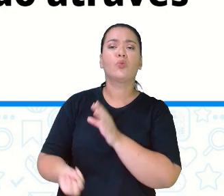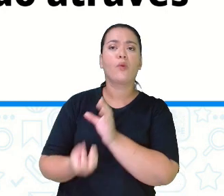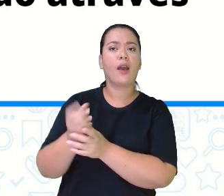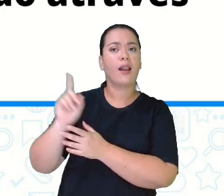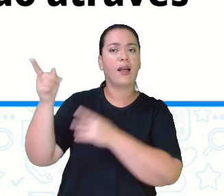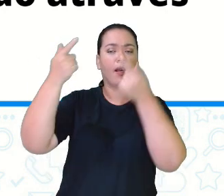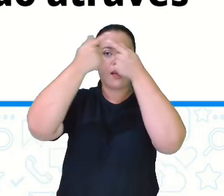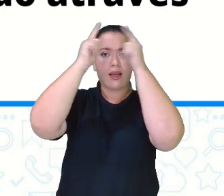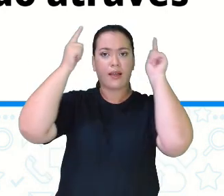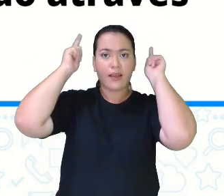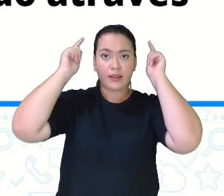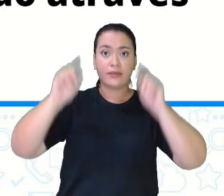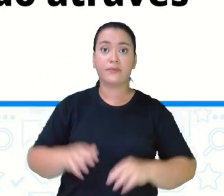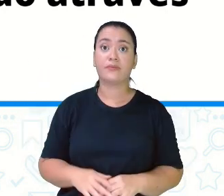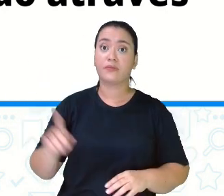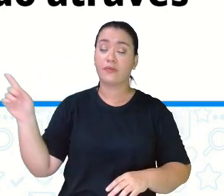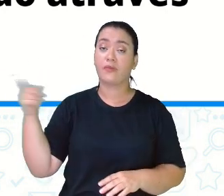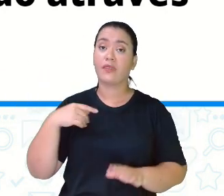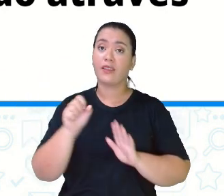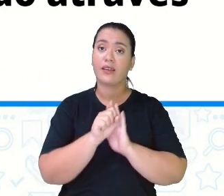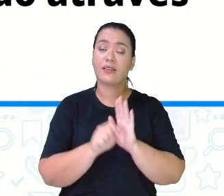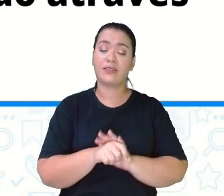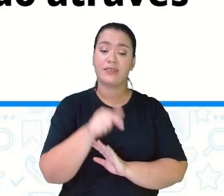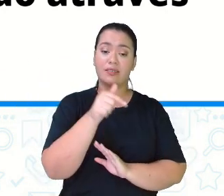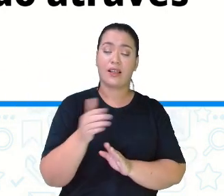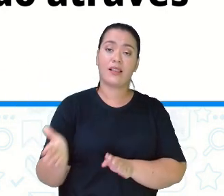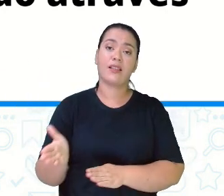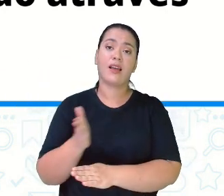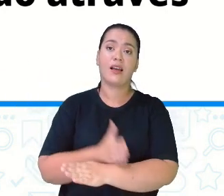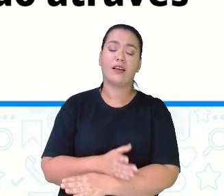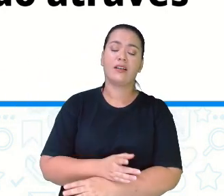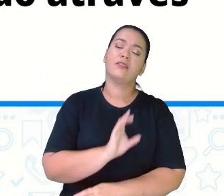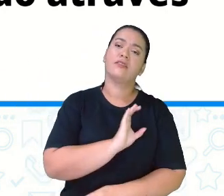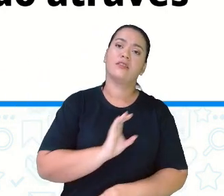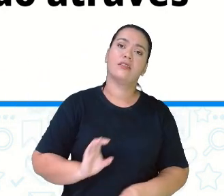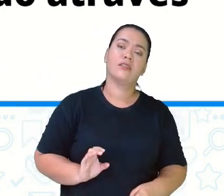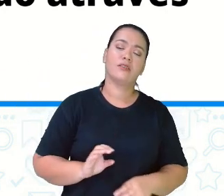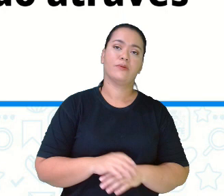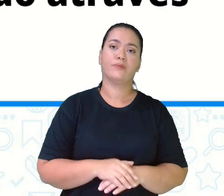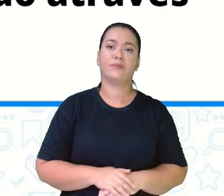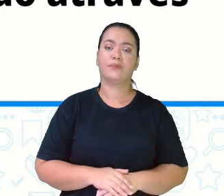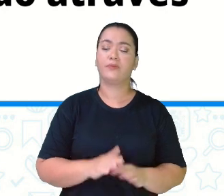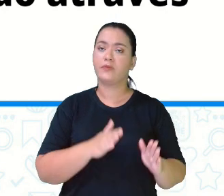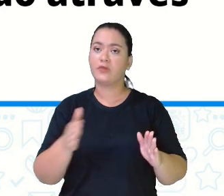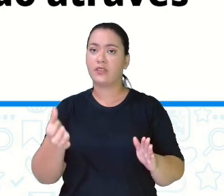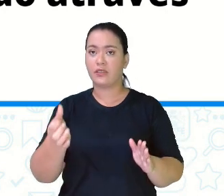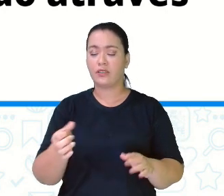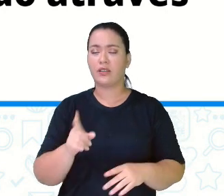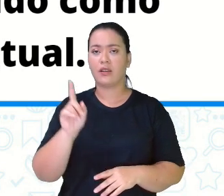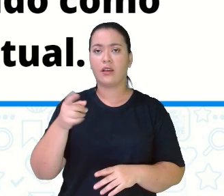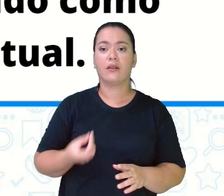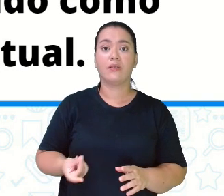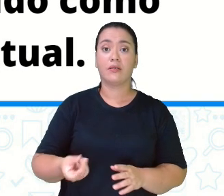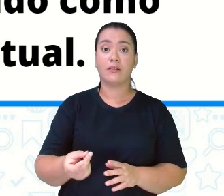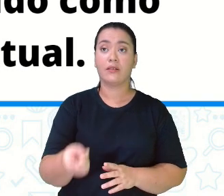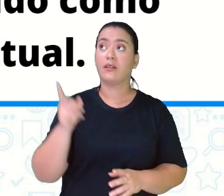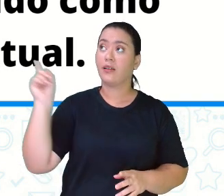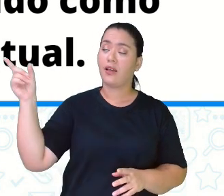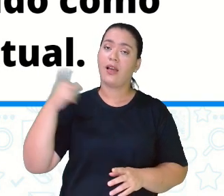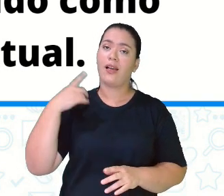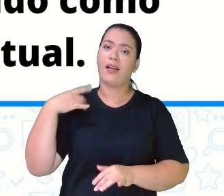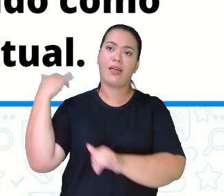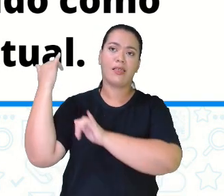lá. Que viveu entre os séculos 7 a.C. e 6 a.C., se eternizando através das